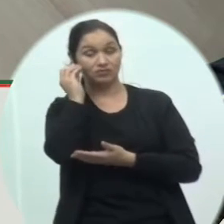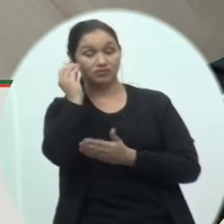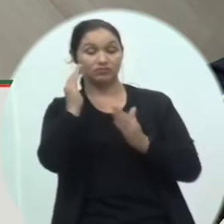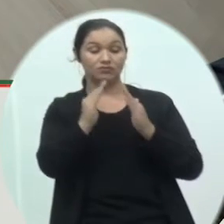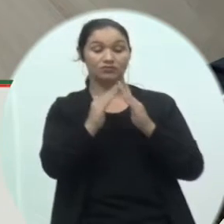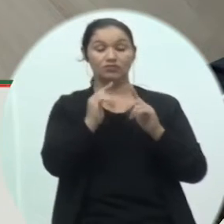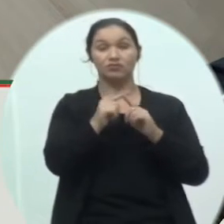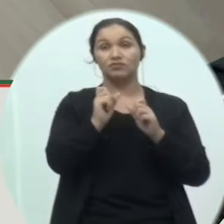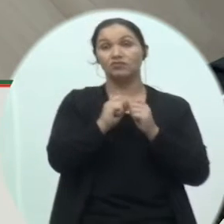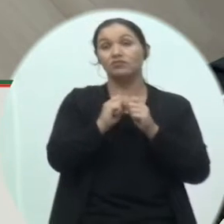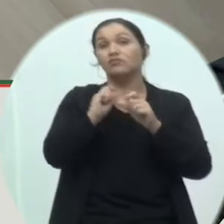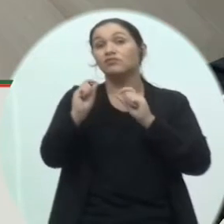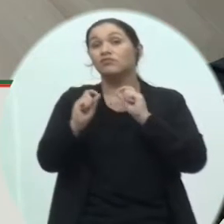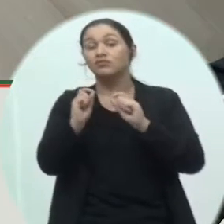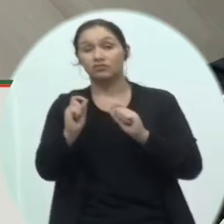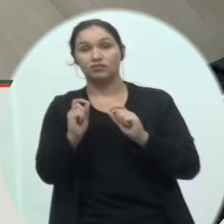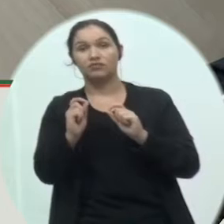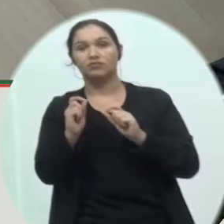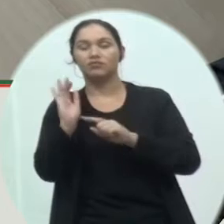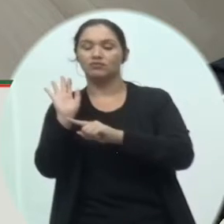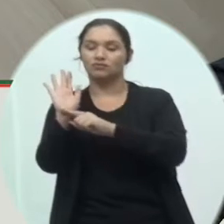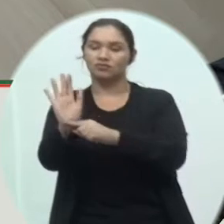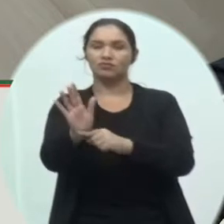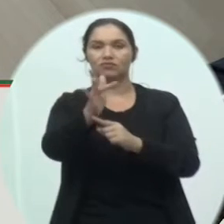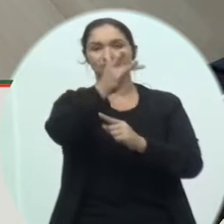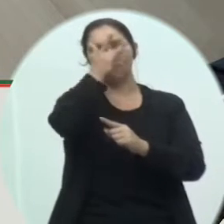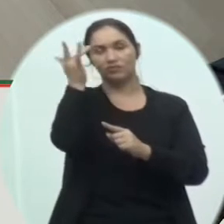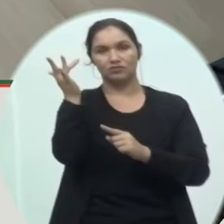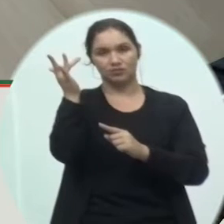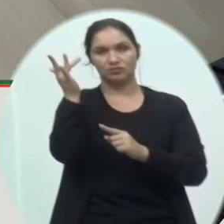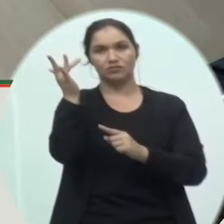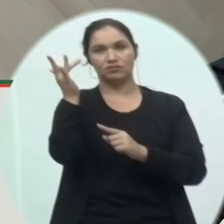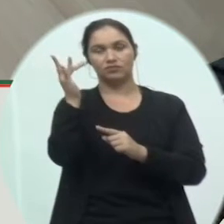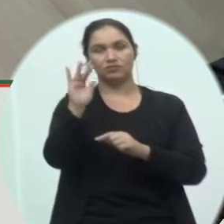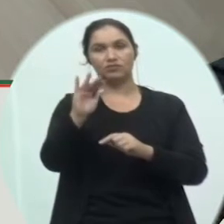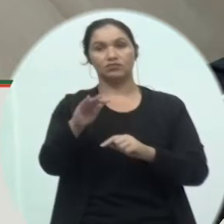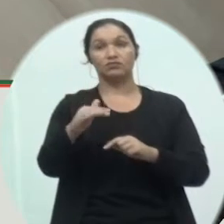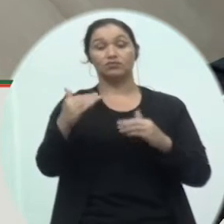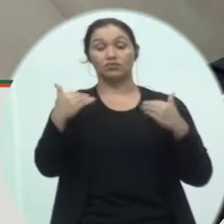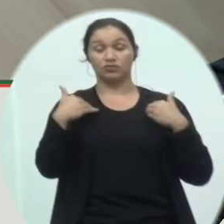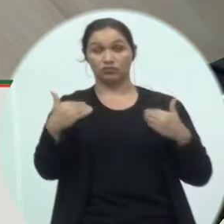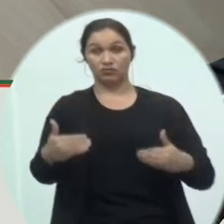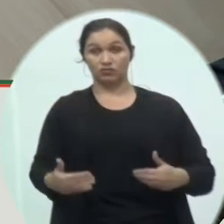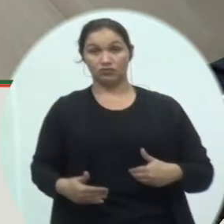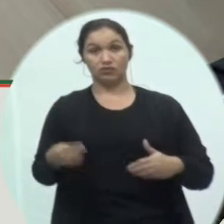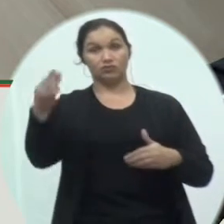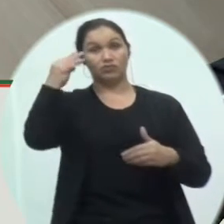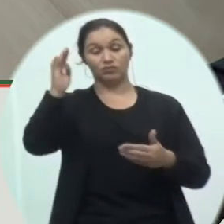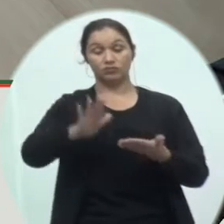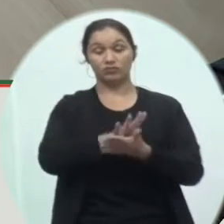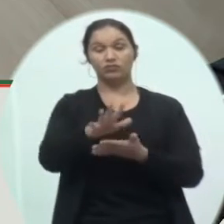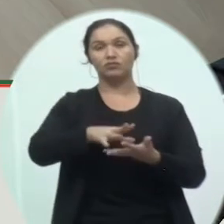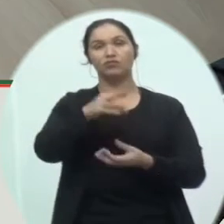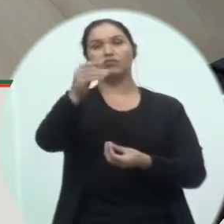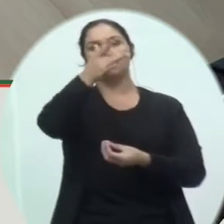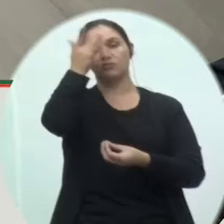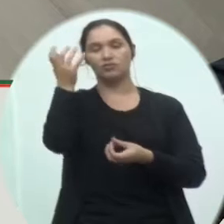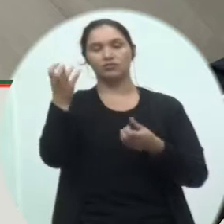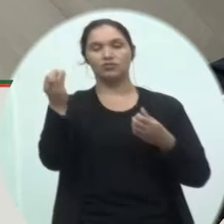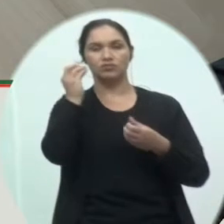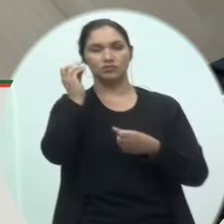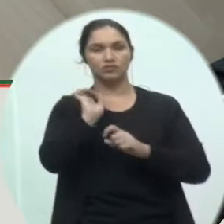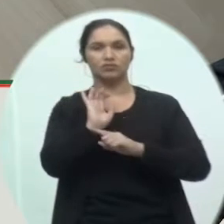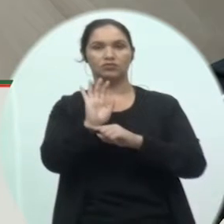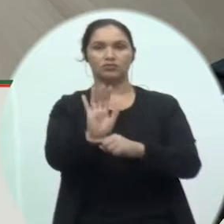está tentando a servir o mineiro na vida toda, corpo, mente e alma. Uma fonte da época,